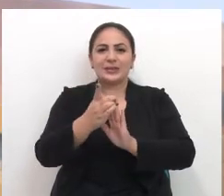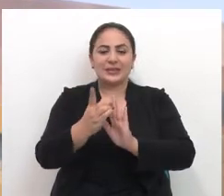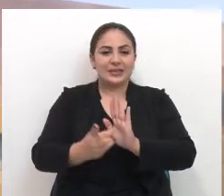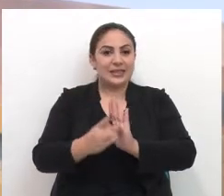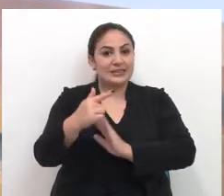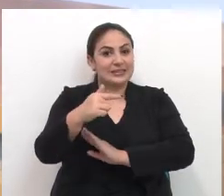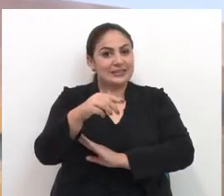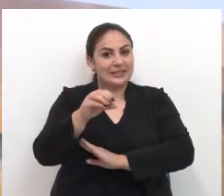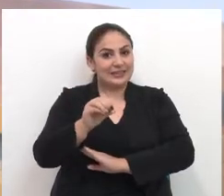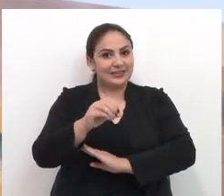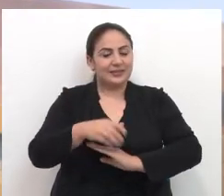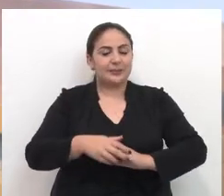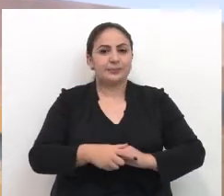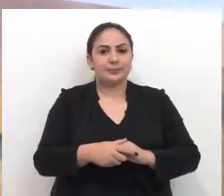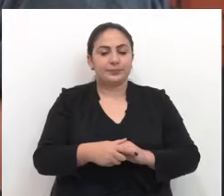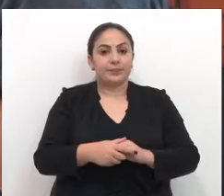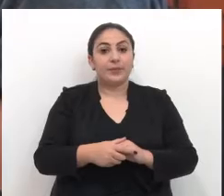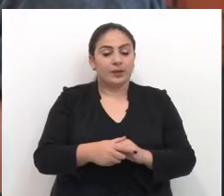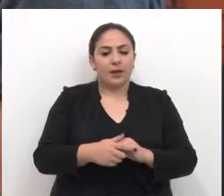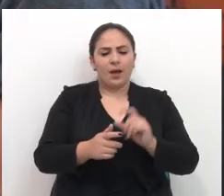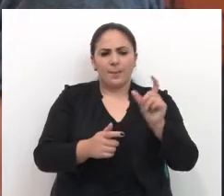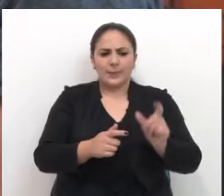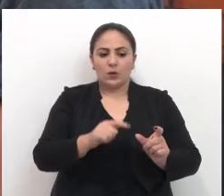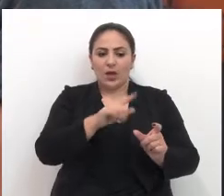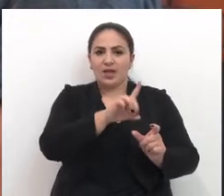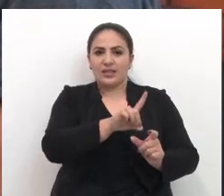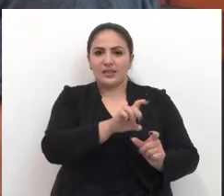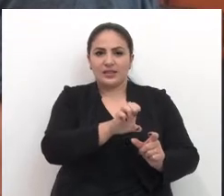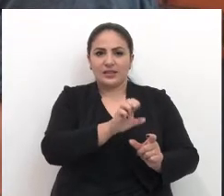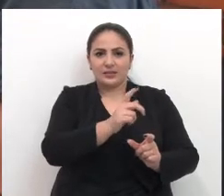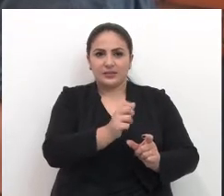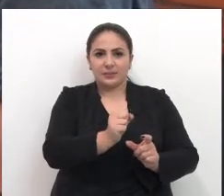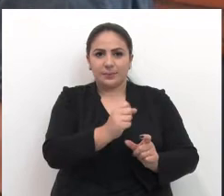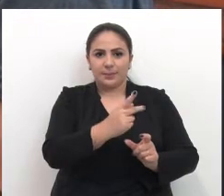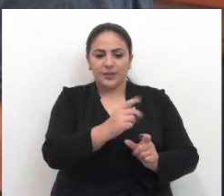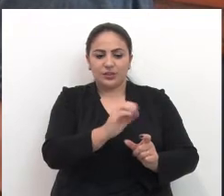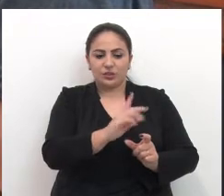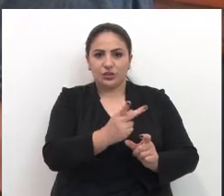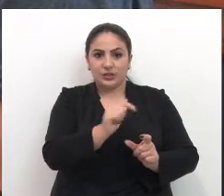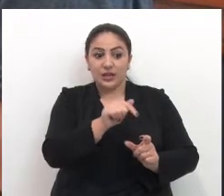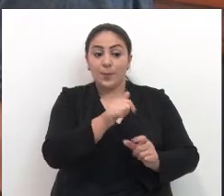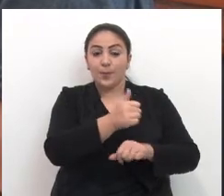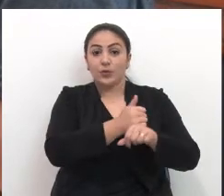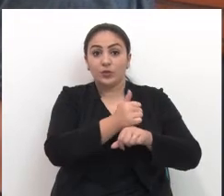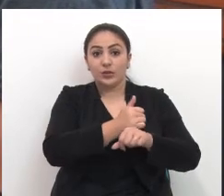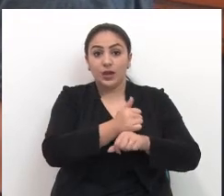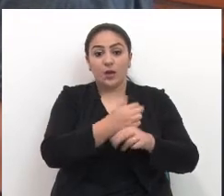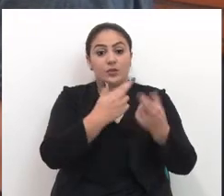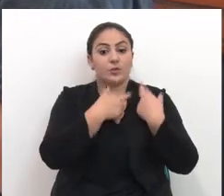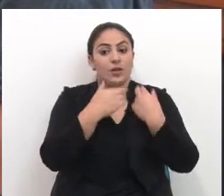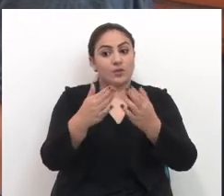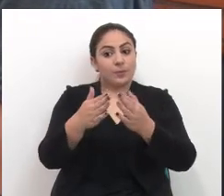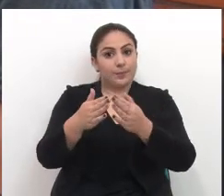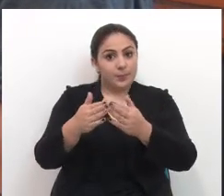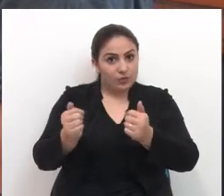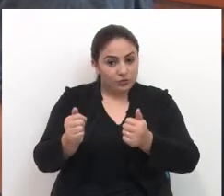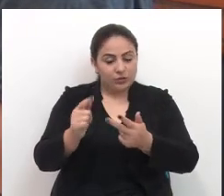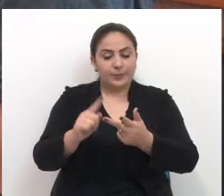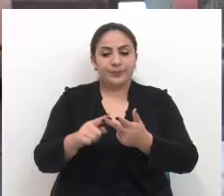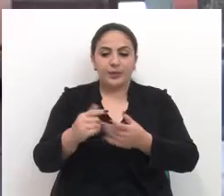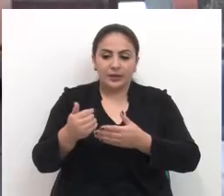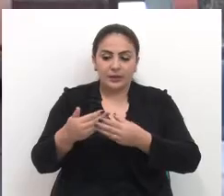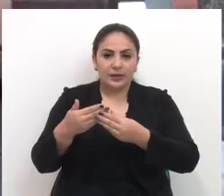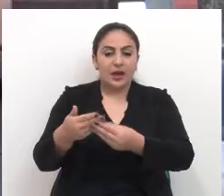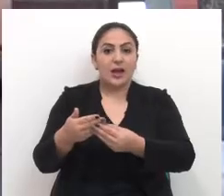iniciou na década de 70. O despachante é o profissional encarregado de fazer requerimentos,